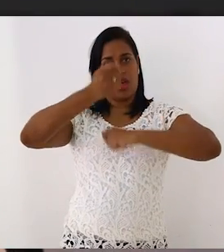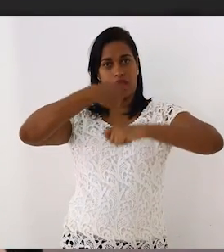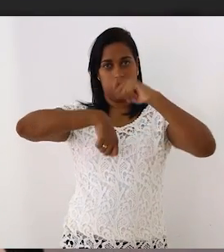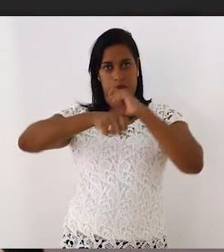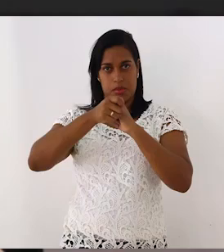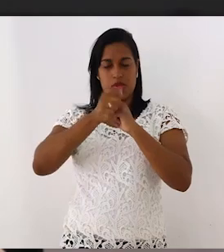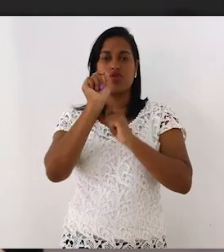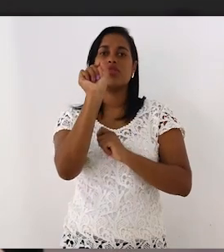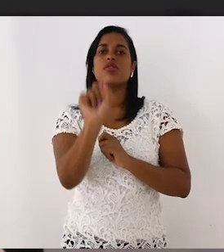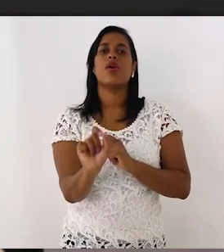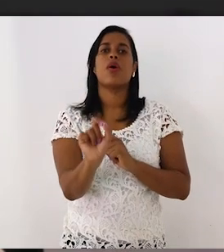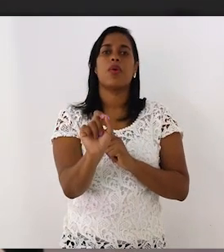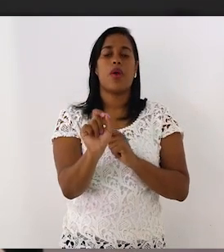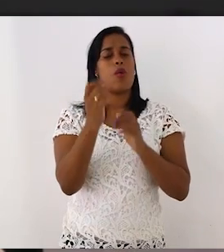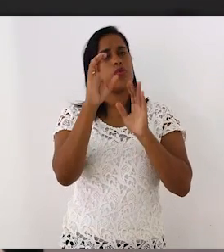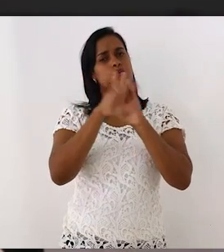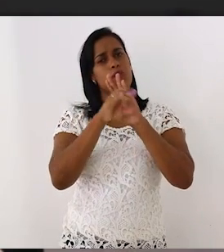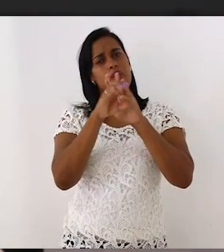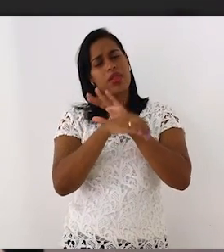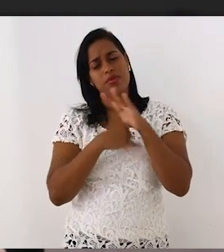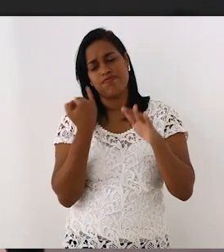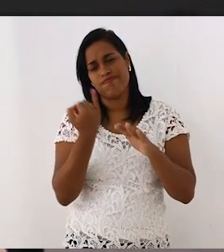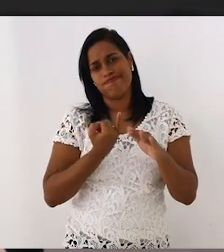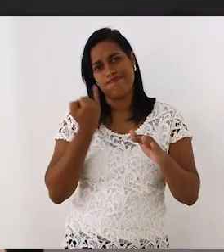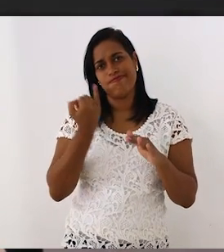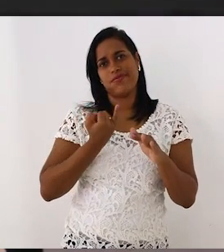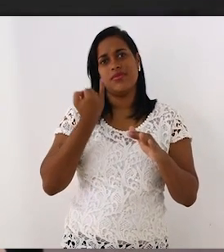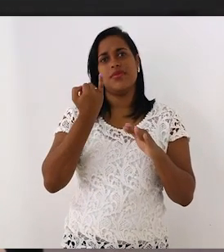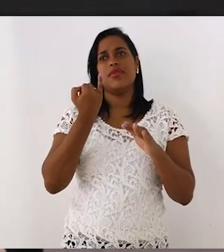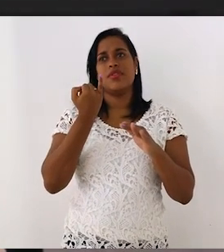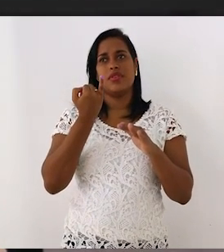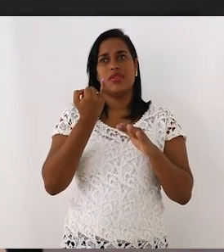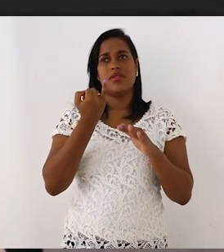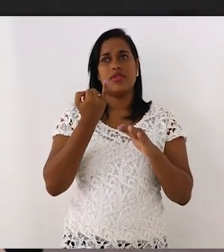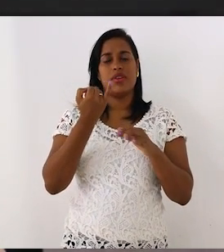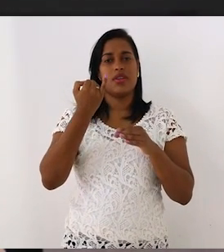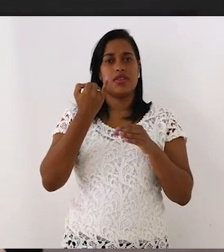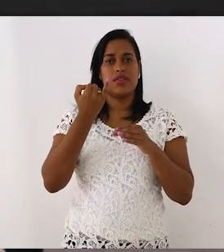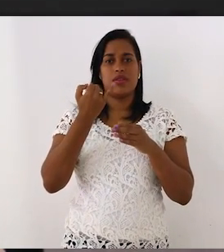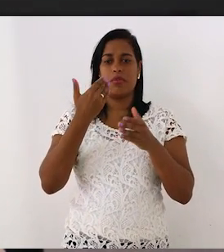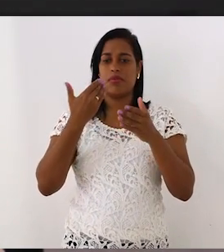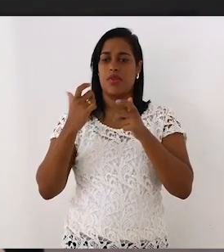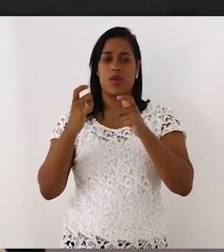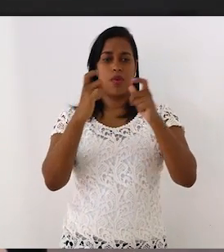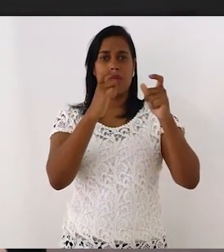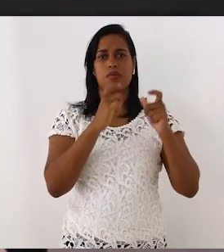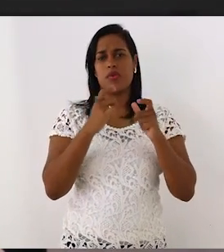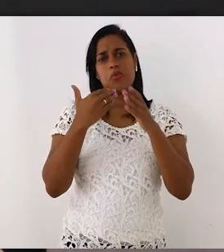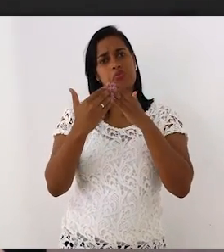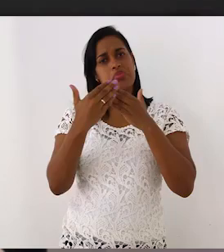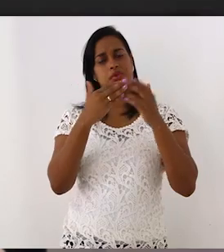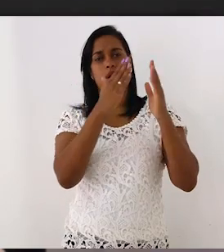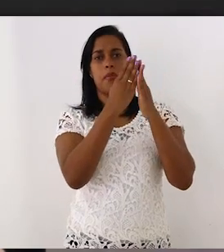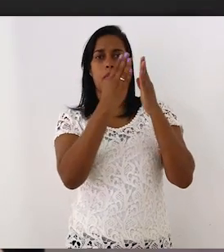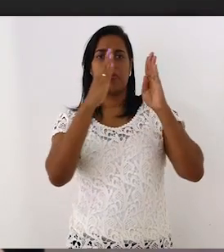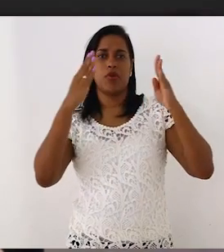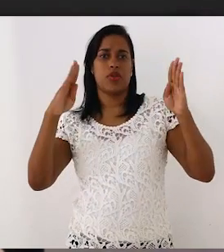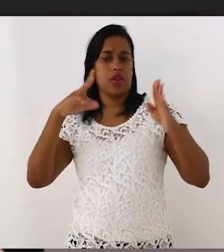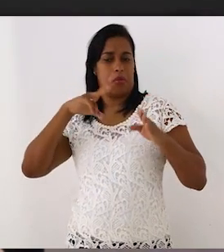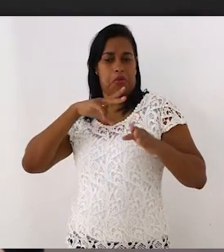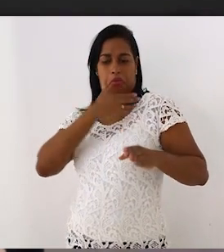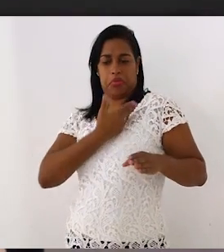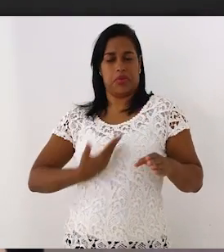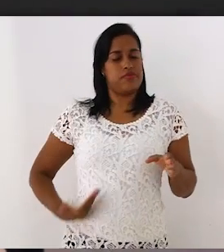administração será, sim, um conteúdo válido também para o ambiente de qualquer biblioteca, seja ela pública